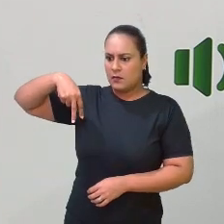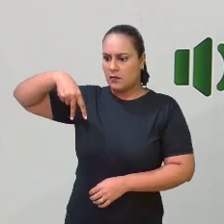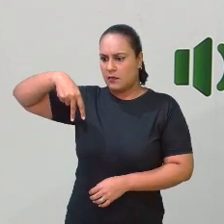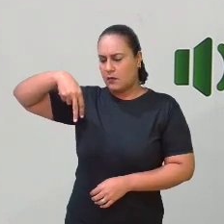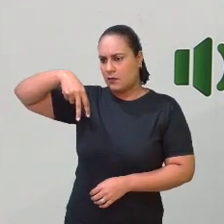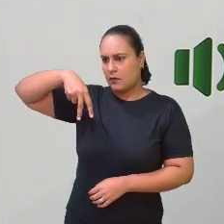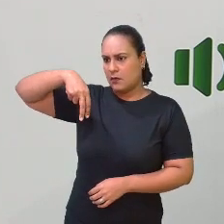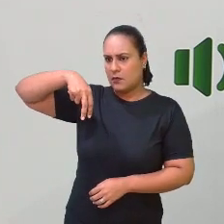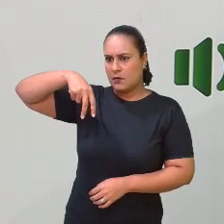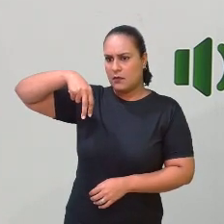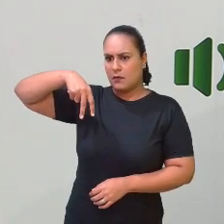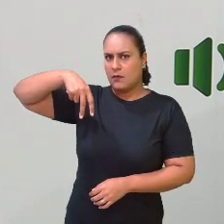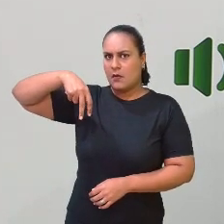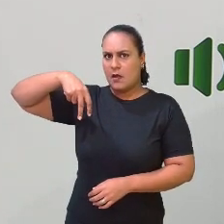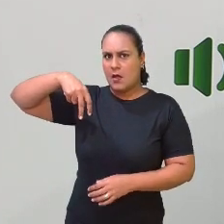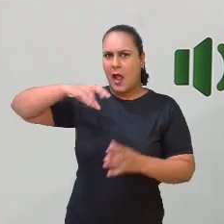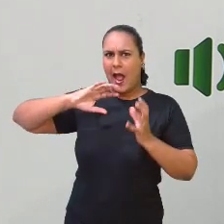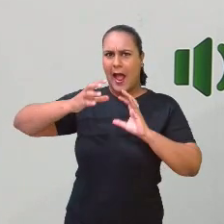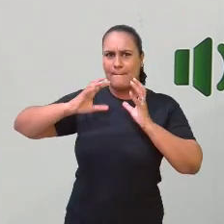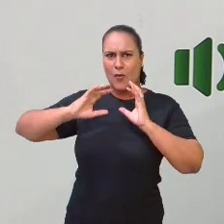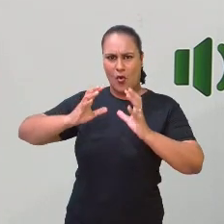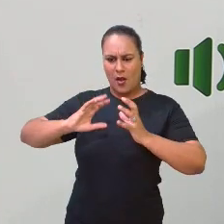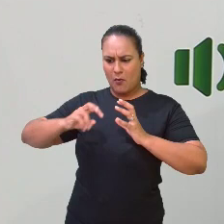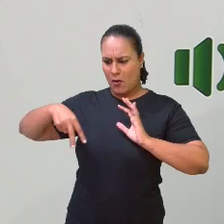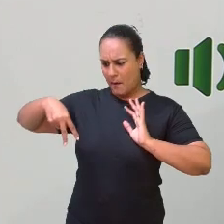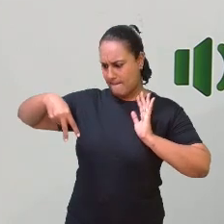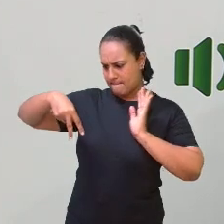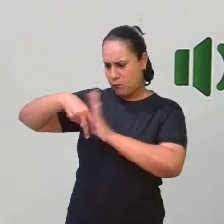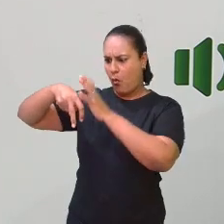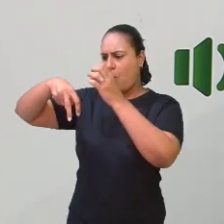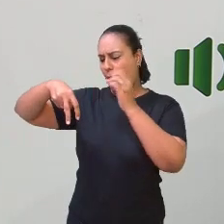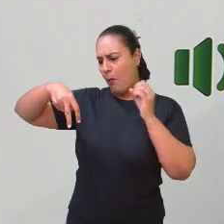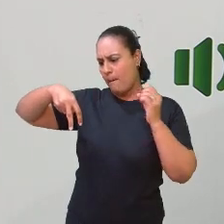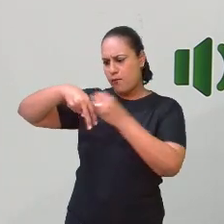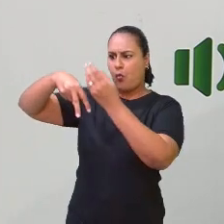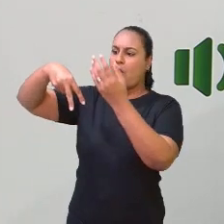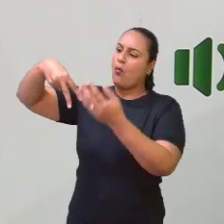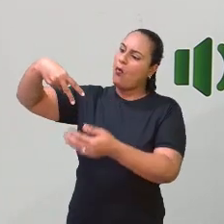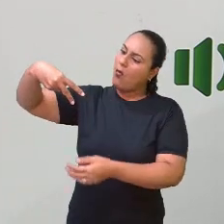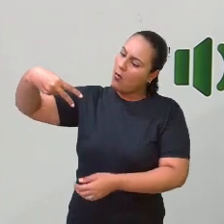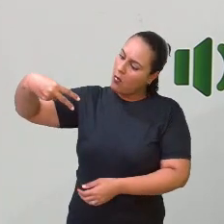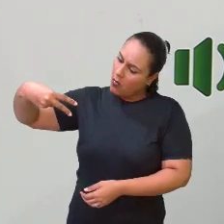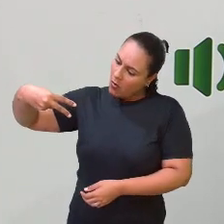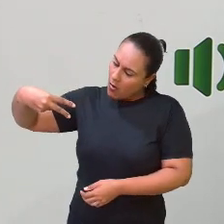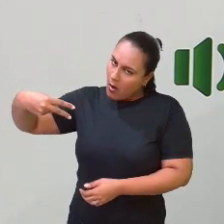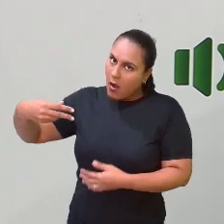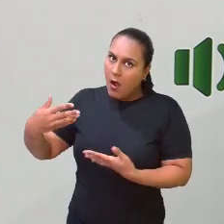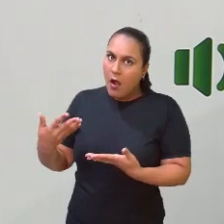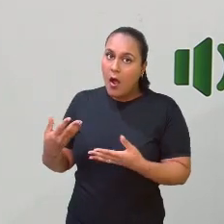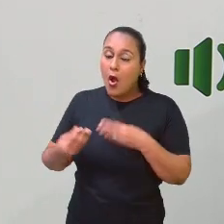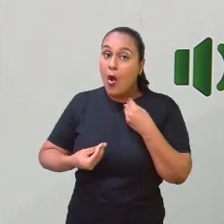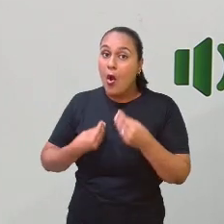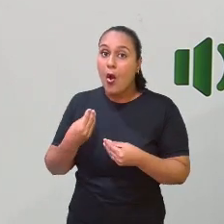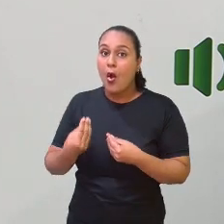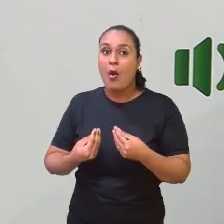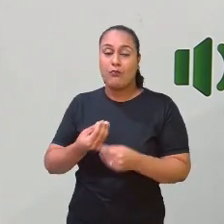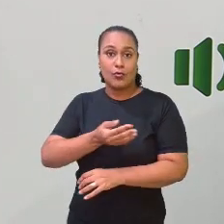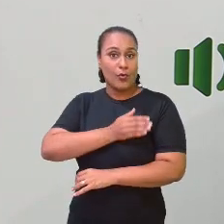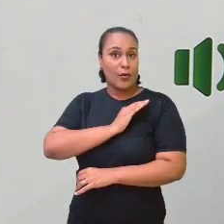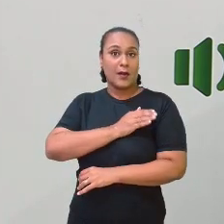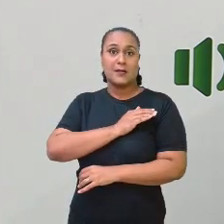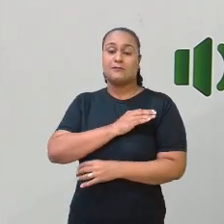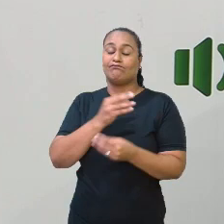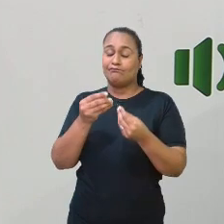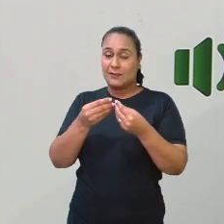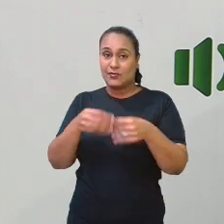repente, levasse uma bolada na rua. Imagina se fosse diretamente para o teu coração, como seria agressivo para a tua